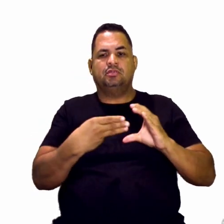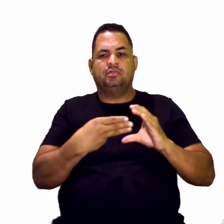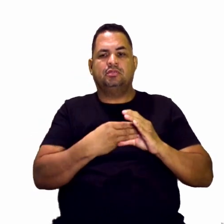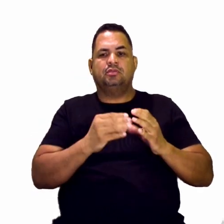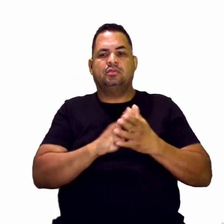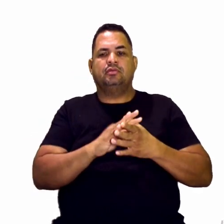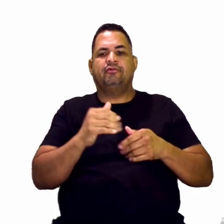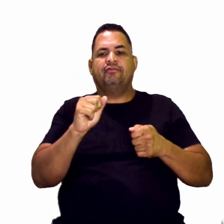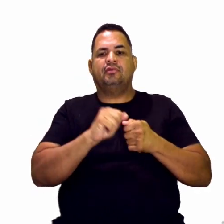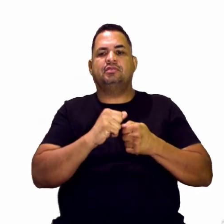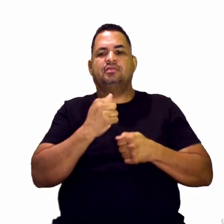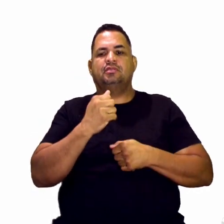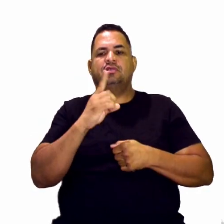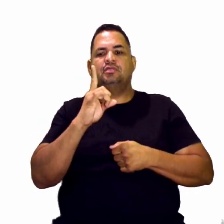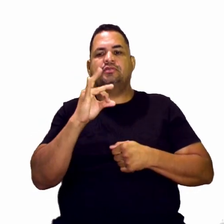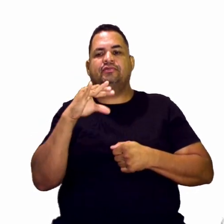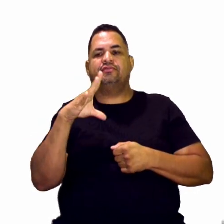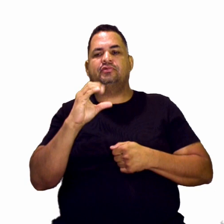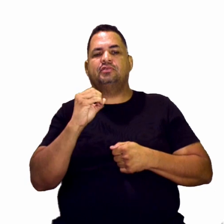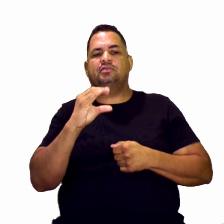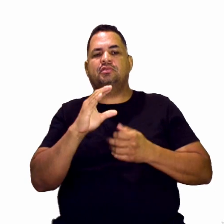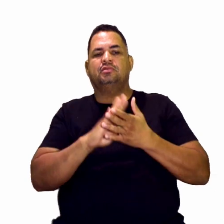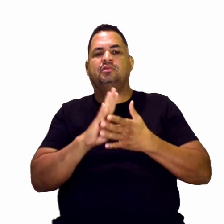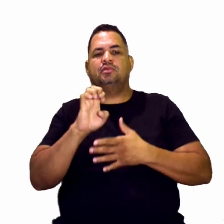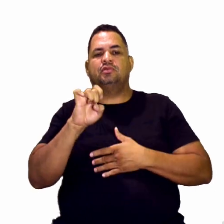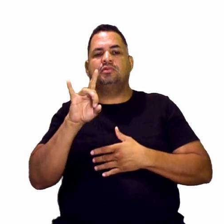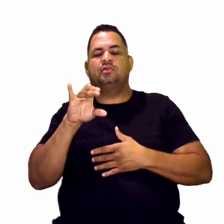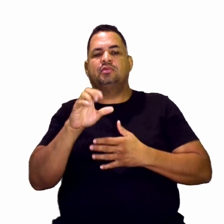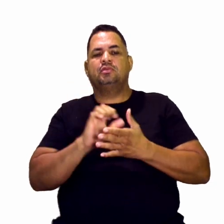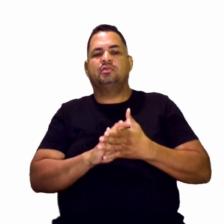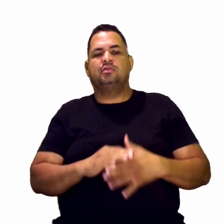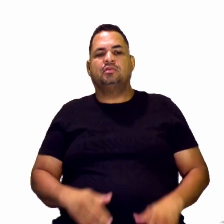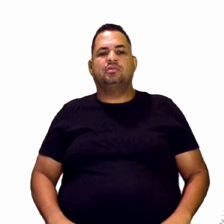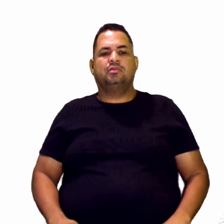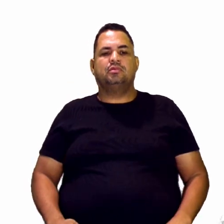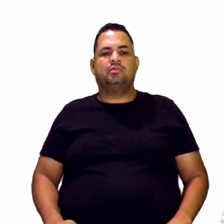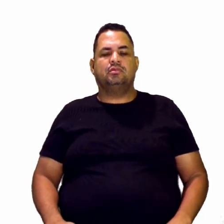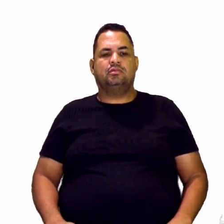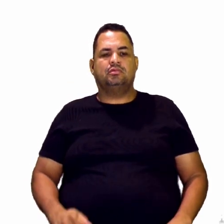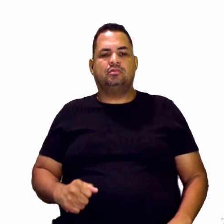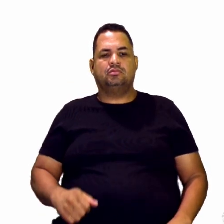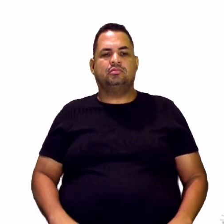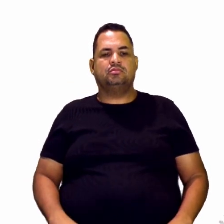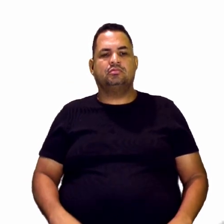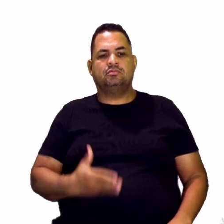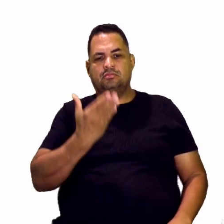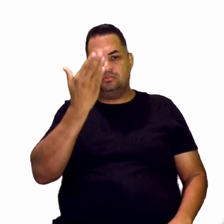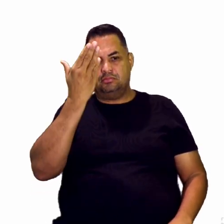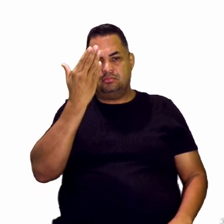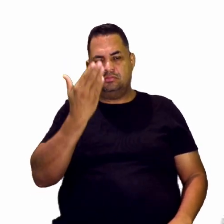e osmose. Aéreo, gasoso e isotônico.